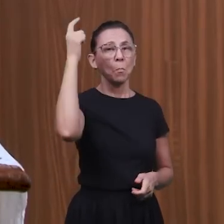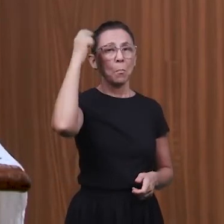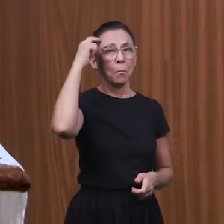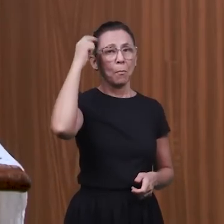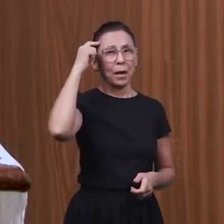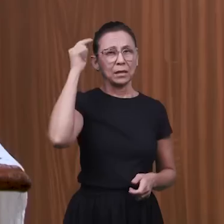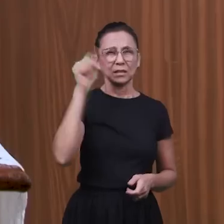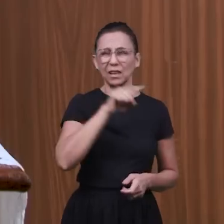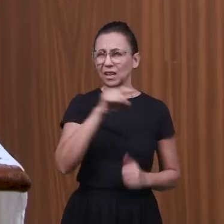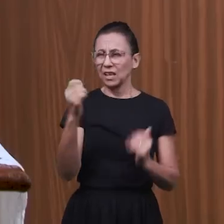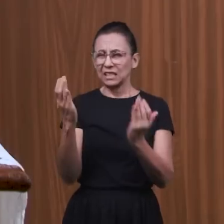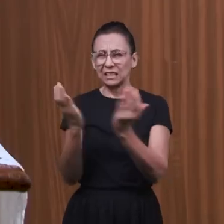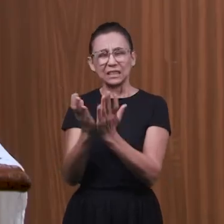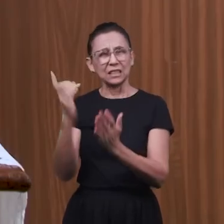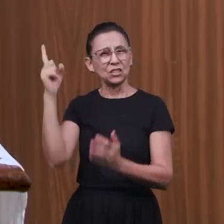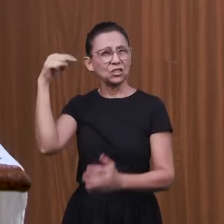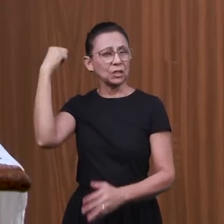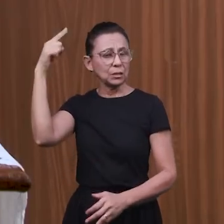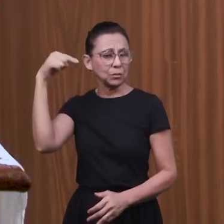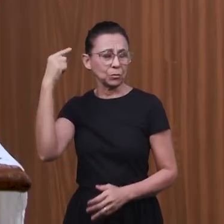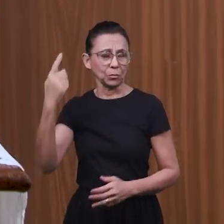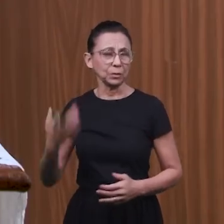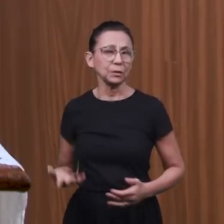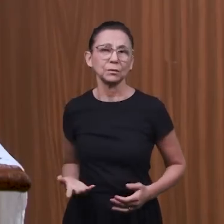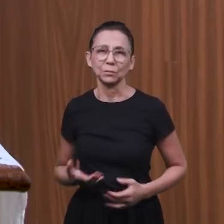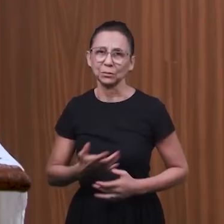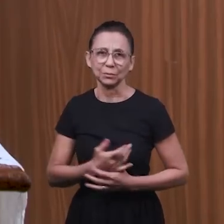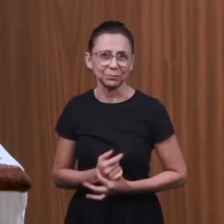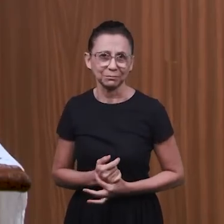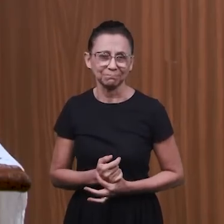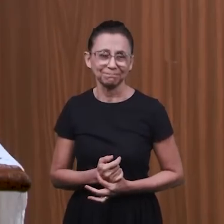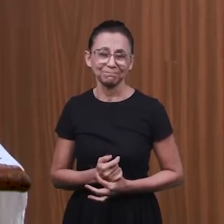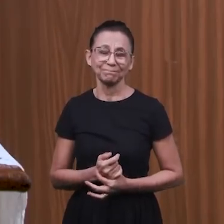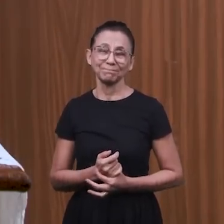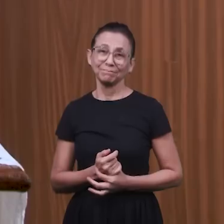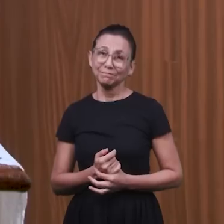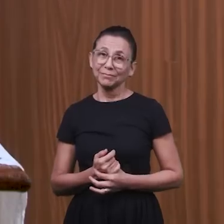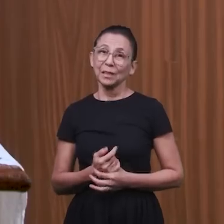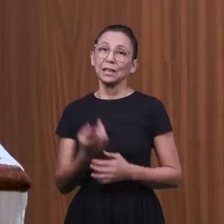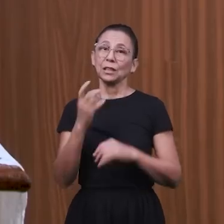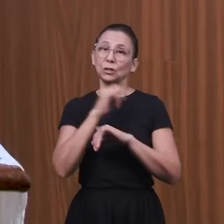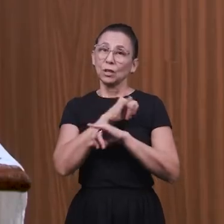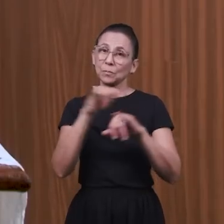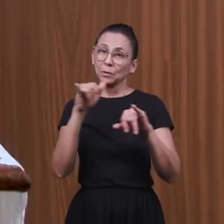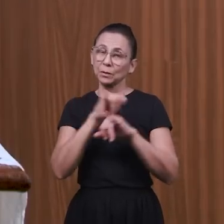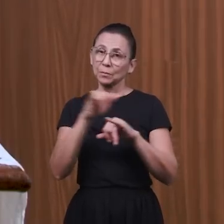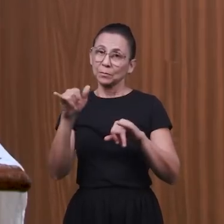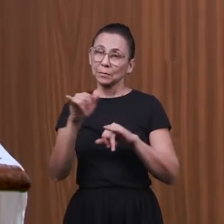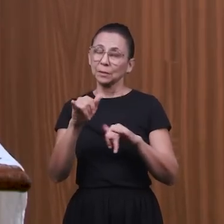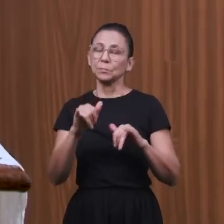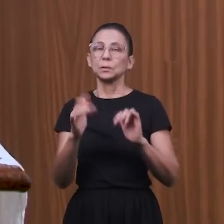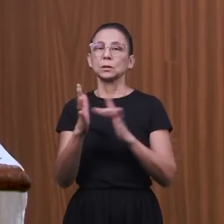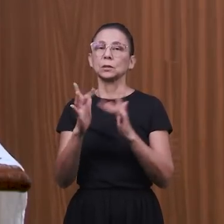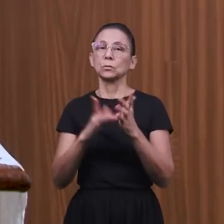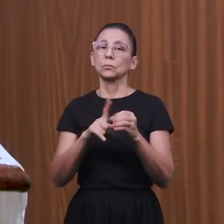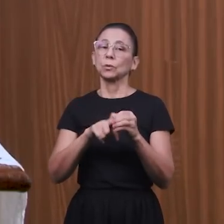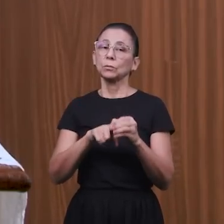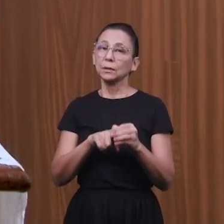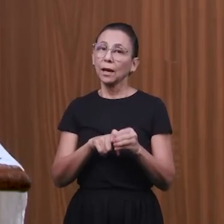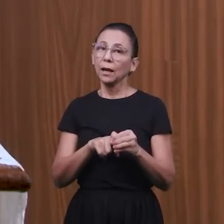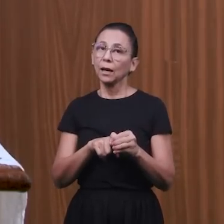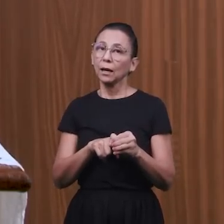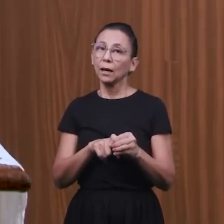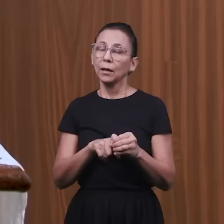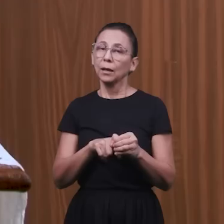estão aí, deste mundo que vive em trevas e que nada vai sobrar. Abraão, já falamos, Deus proverá.